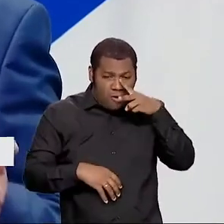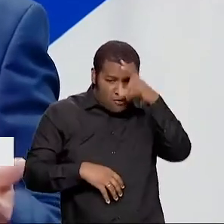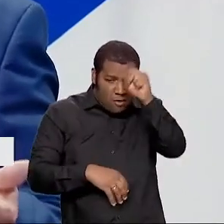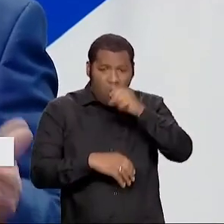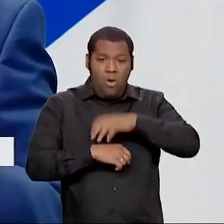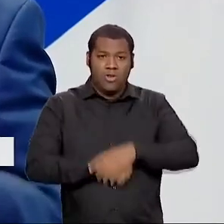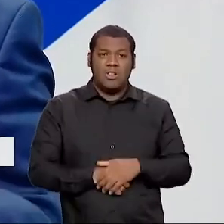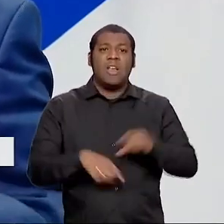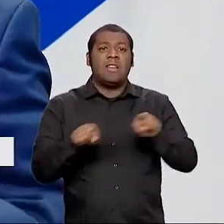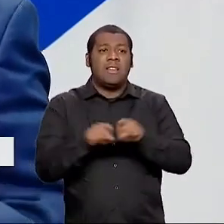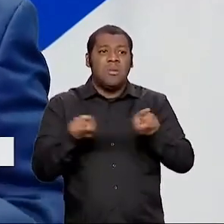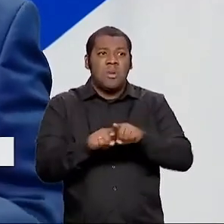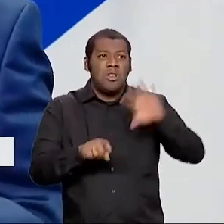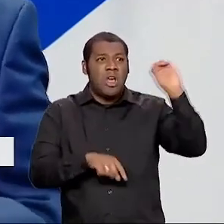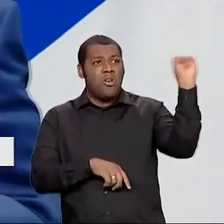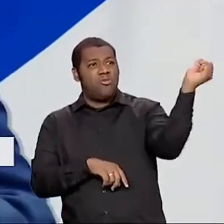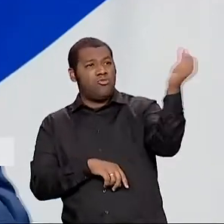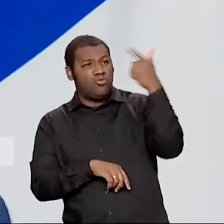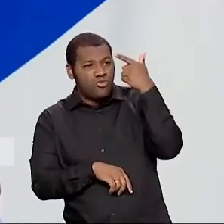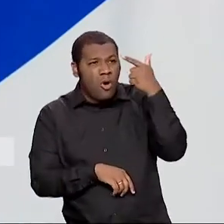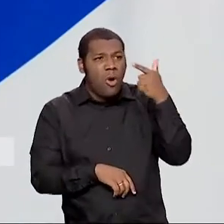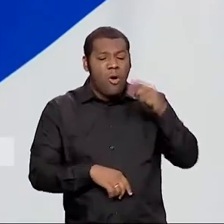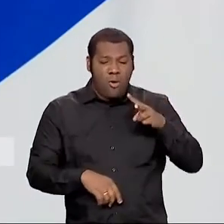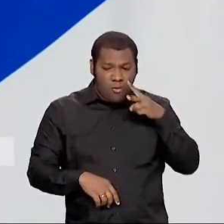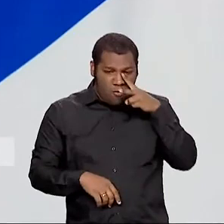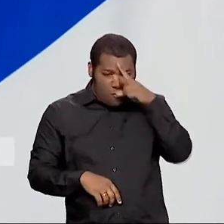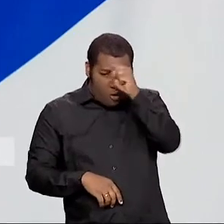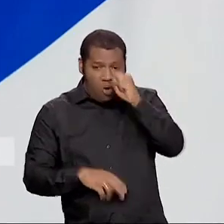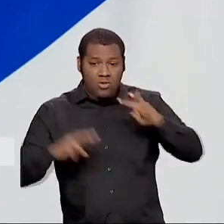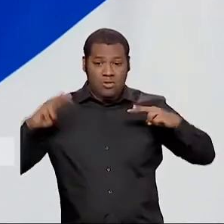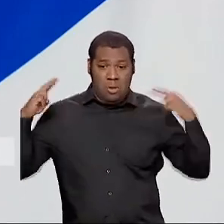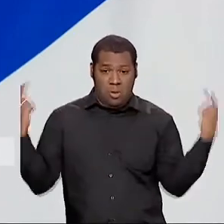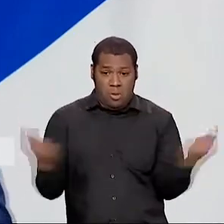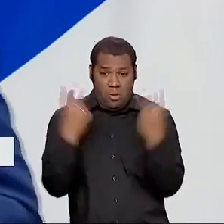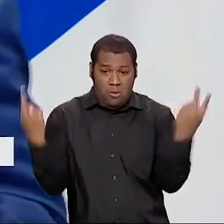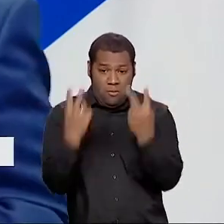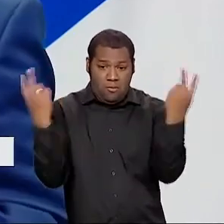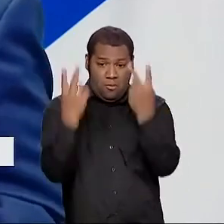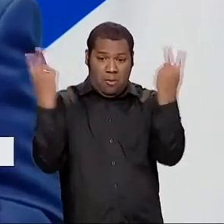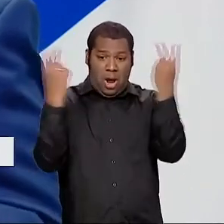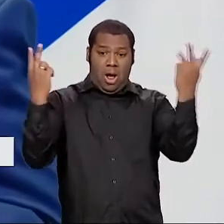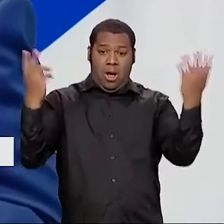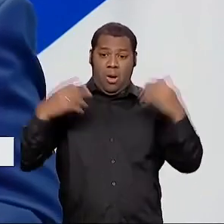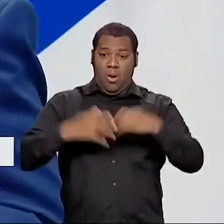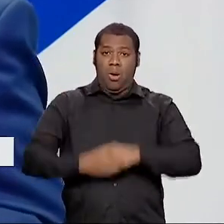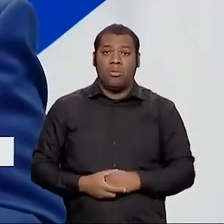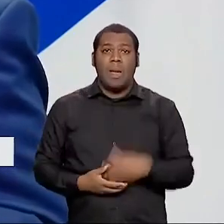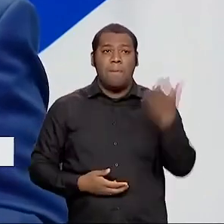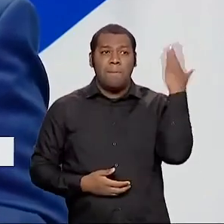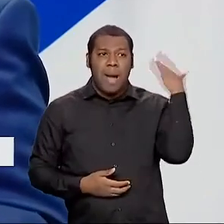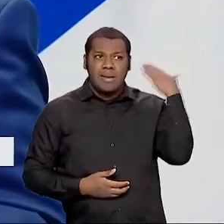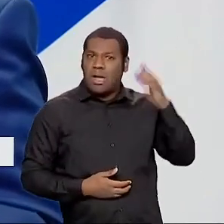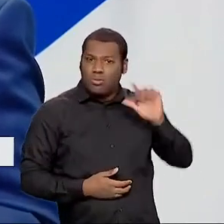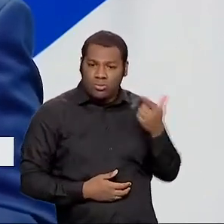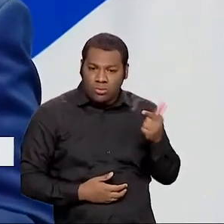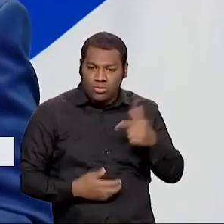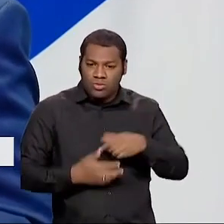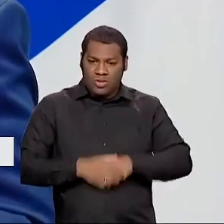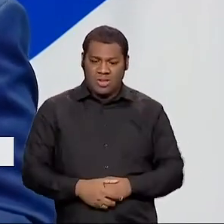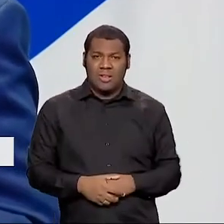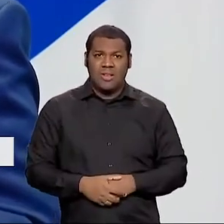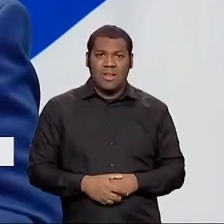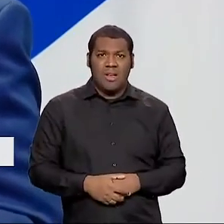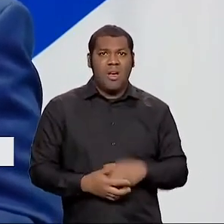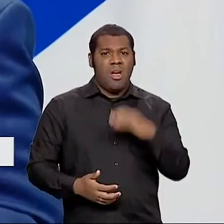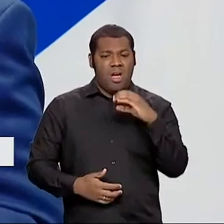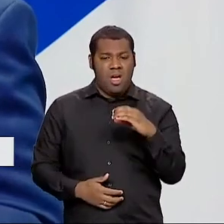seca demais onde não tinha seca, tendo furacão onde não existia. Ou seja, tudo isso significa